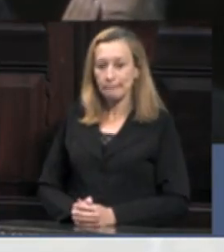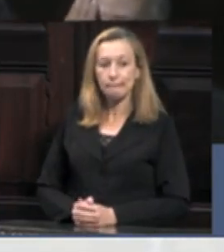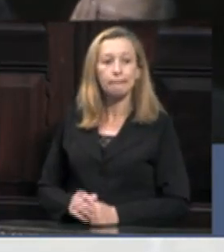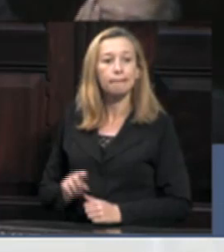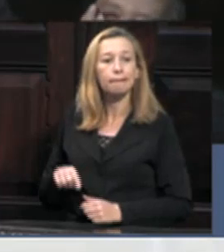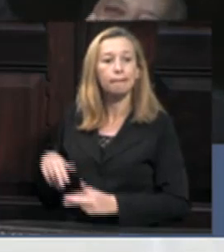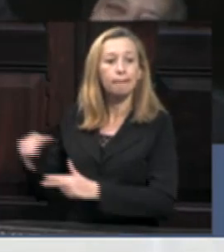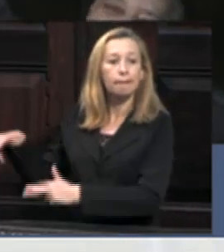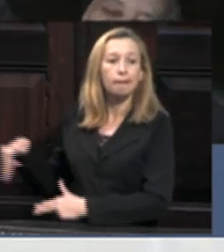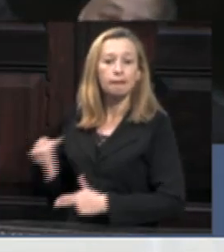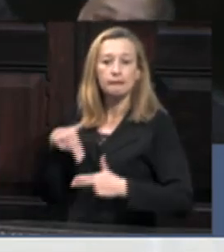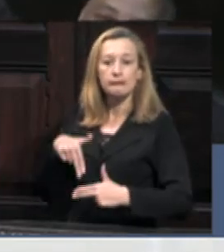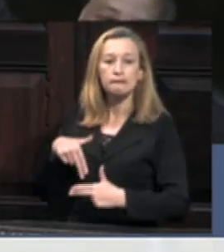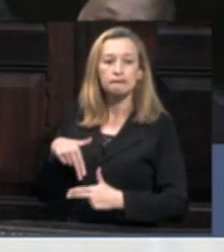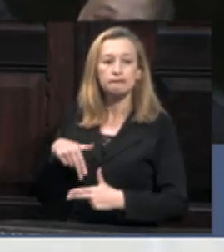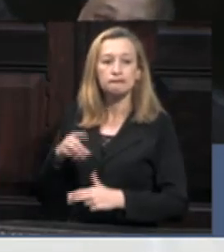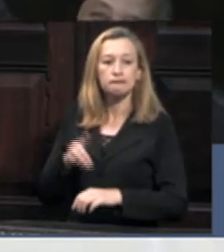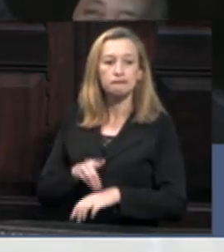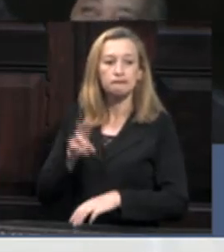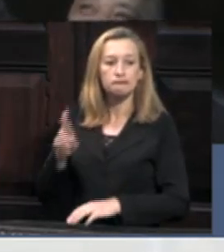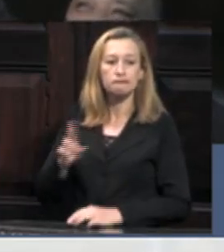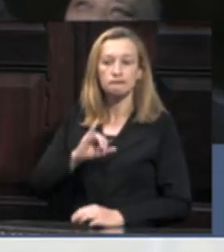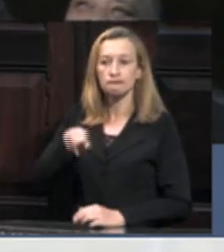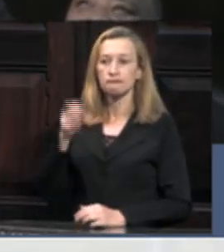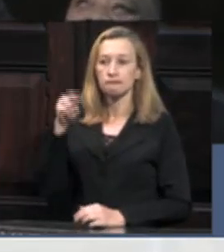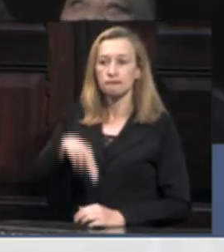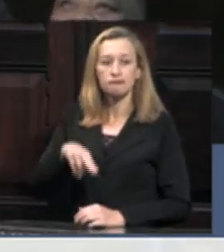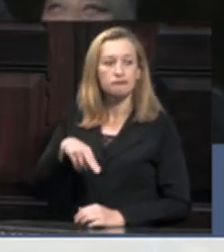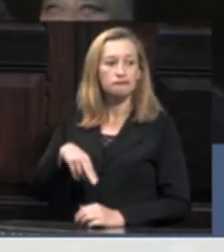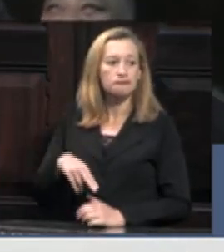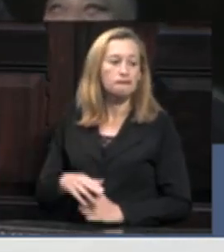Próximo orador inscrito é o nobre deputado Dr. Julianelli.